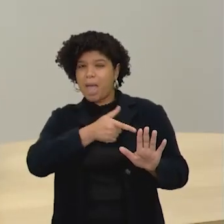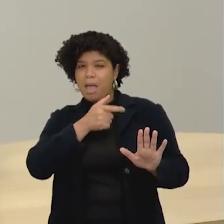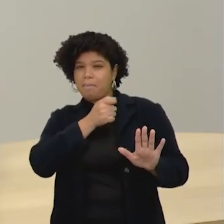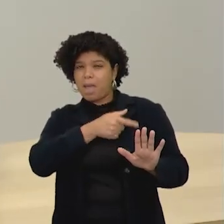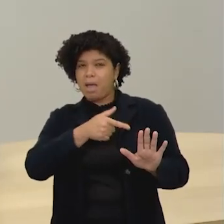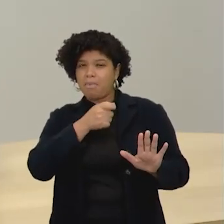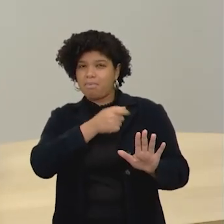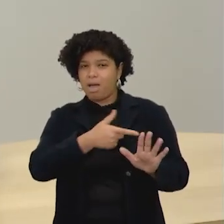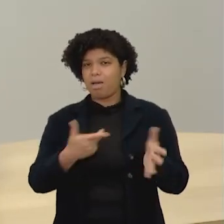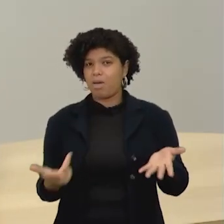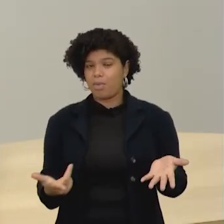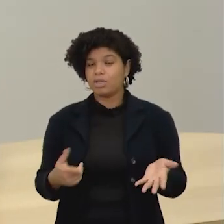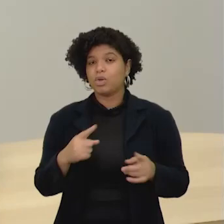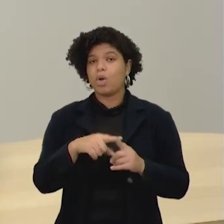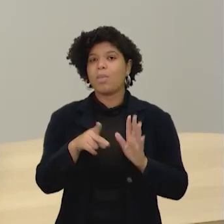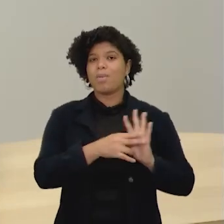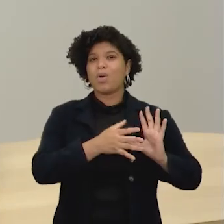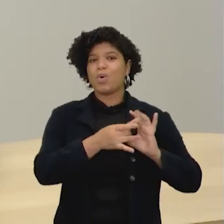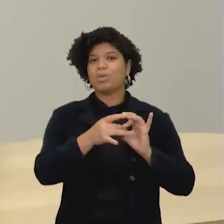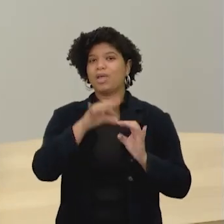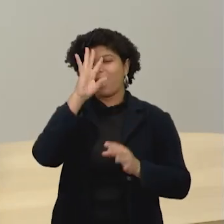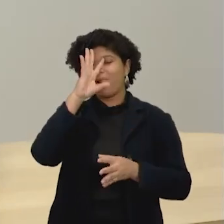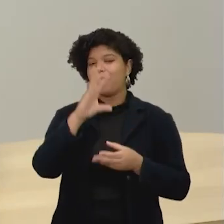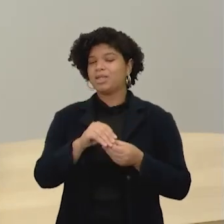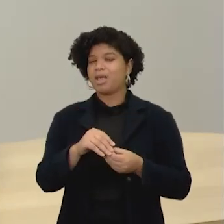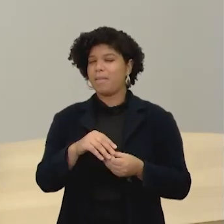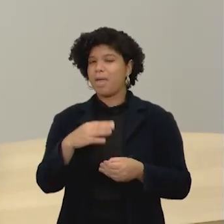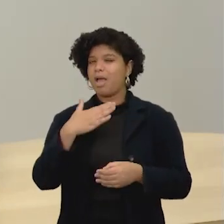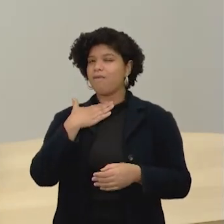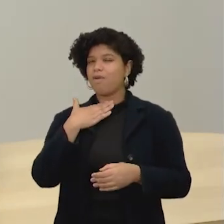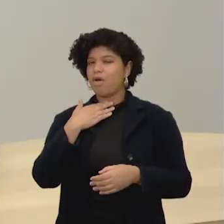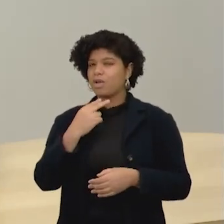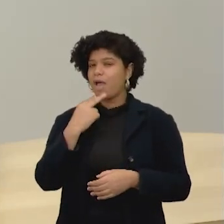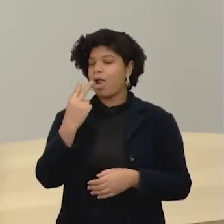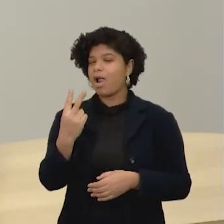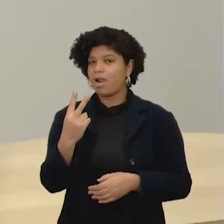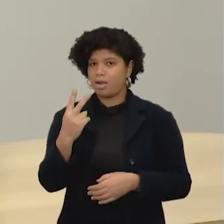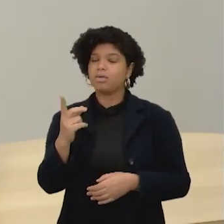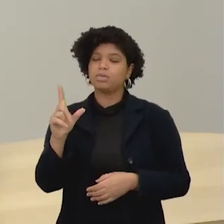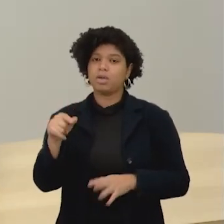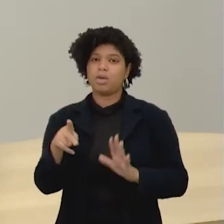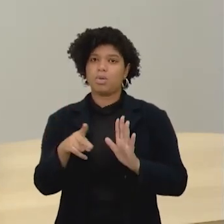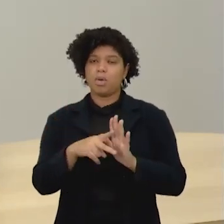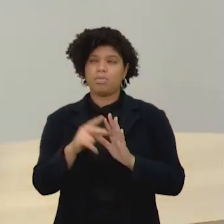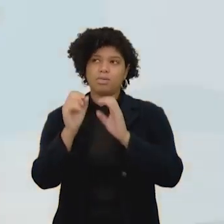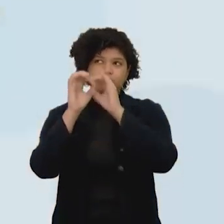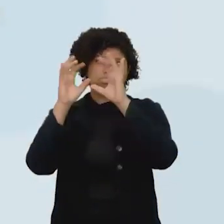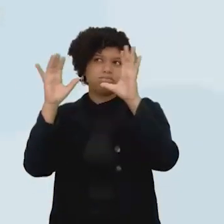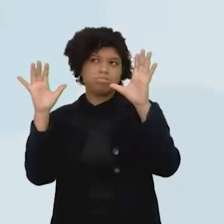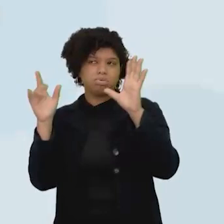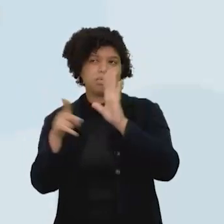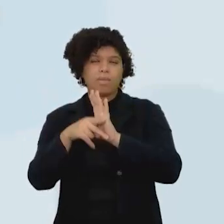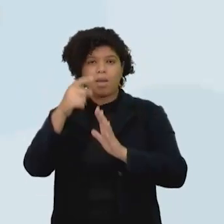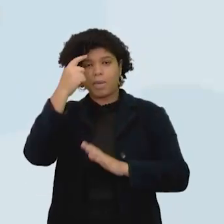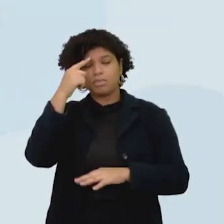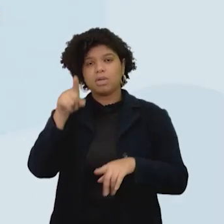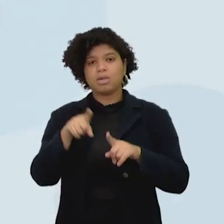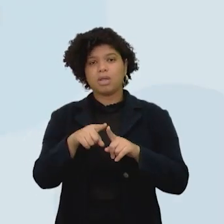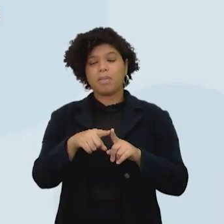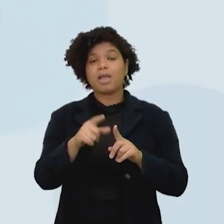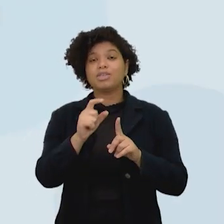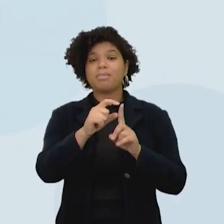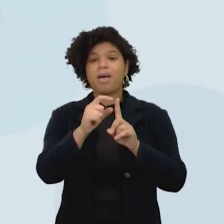a figuração ali é o contexto. Né, o tom da voz, tal. Então tem a figura de pensamento e a figura de palavra. Nesse caso, a sinestesia é a figura